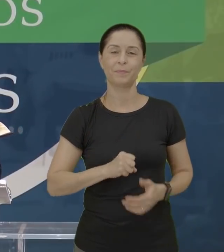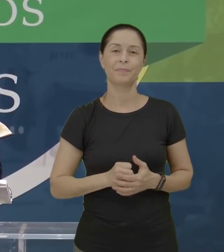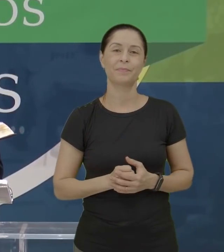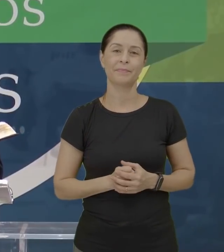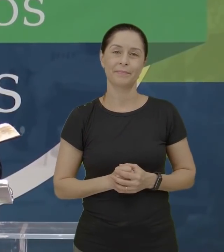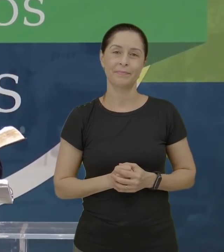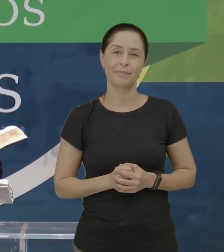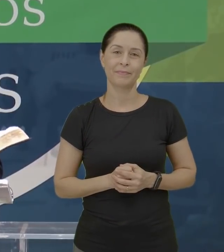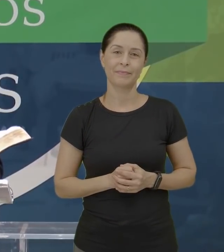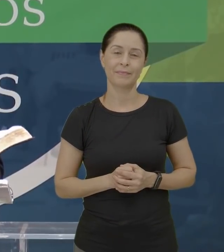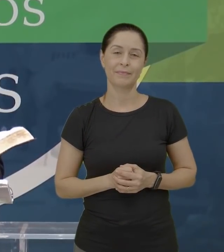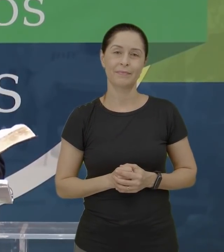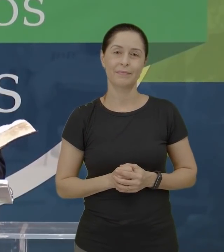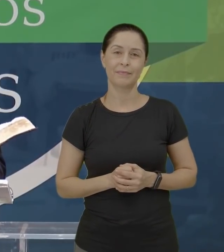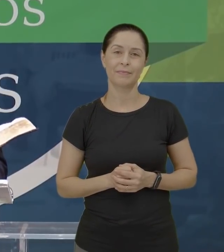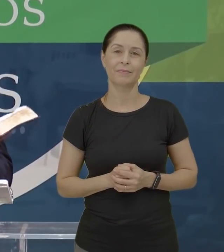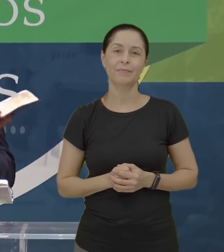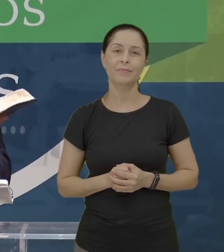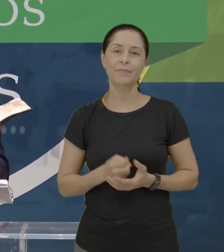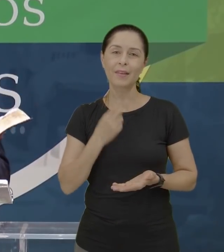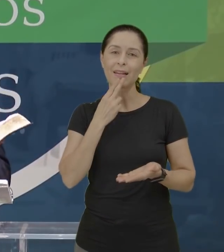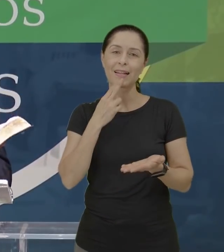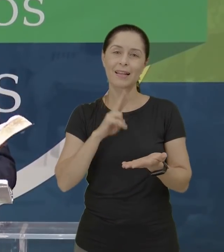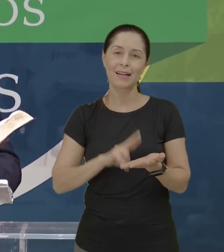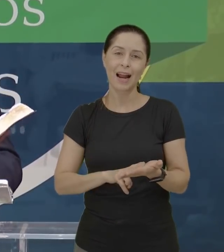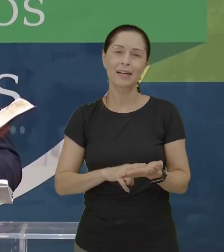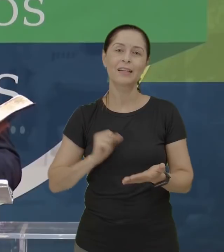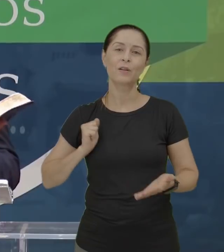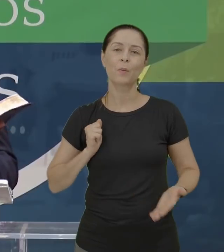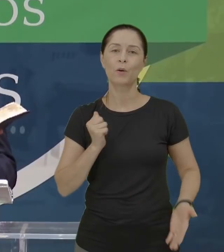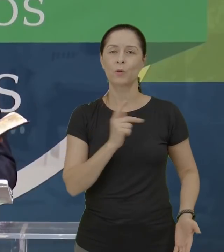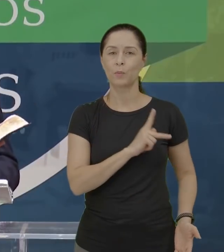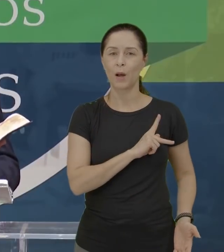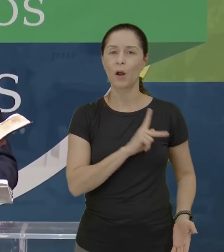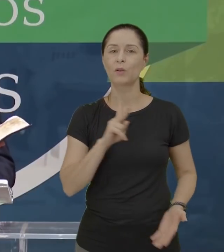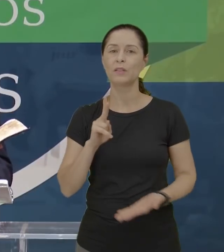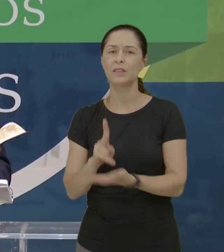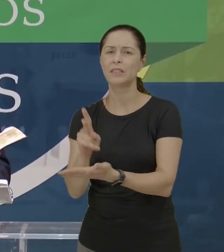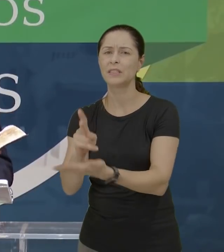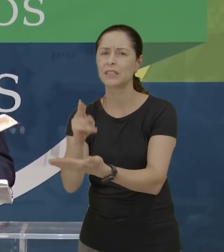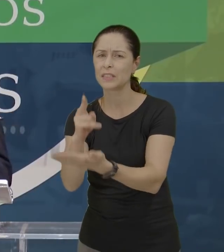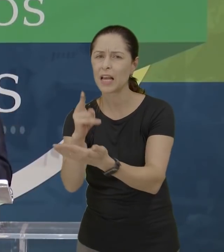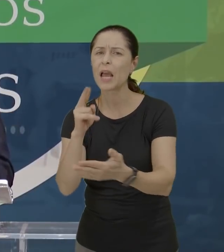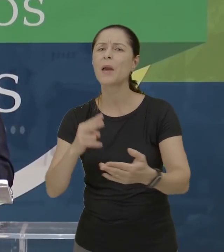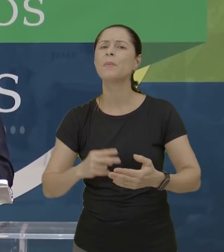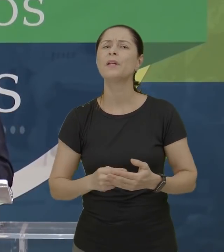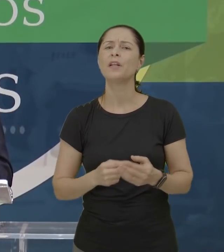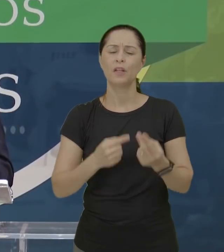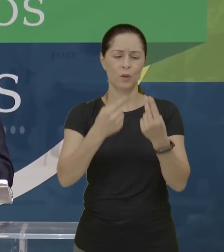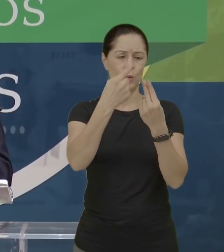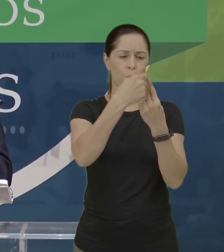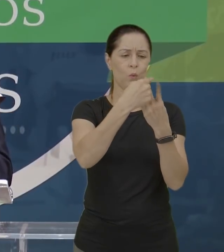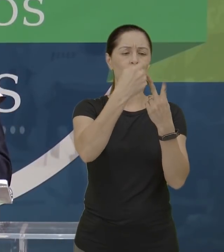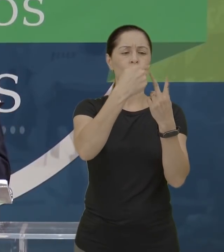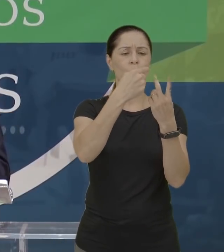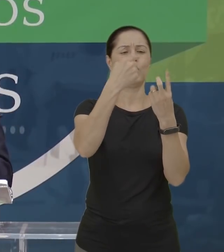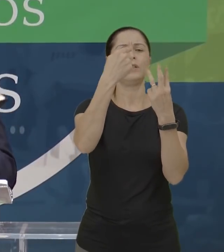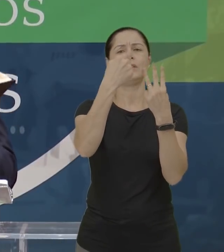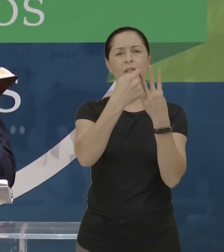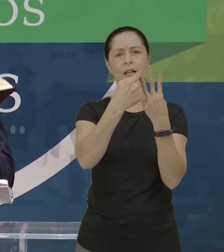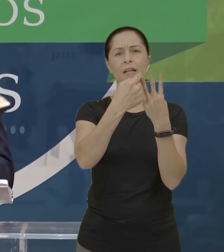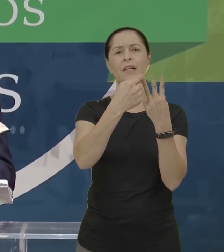Se você ler as cartas de Paulo, você vai ver que ele sempre coloca essas 3 coisas juntas. Está dando